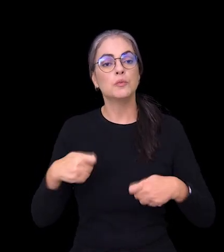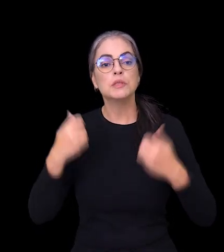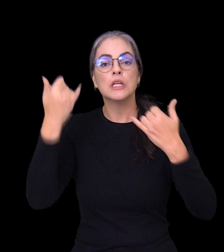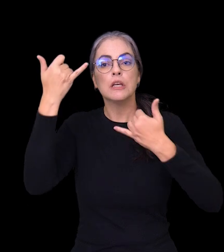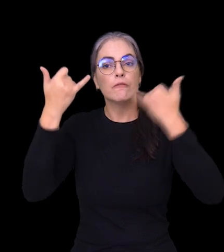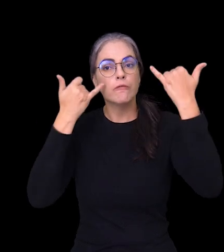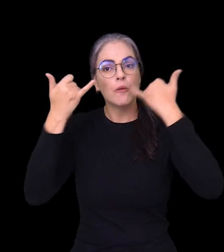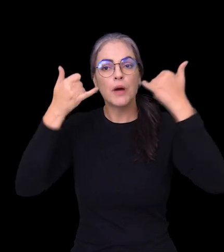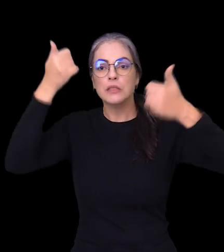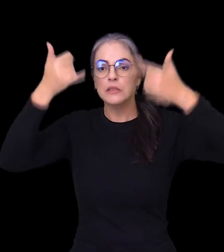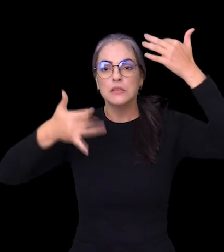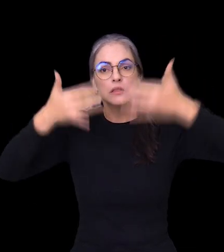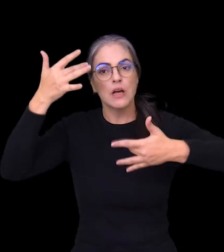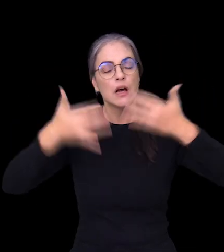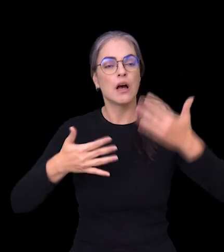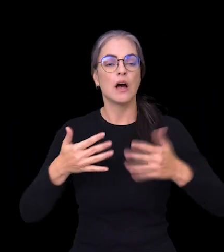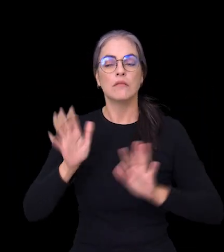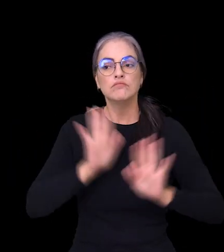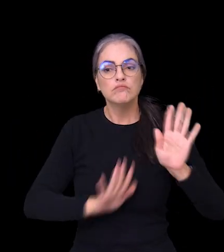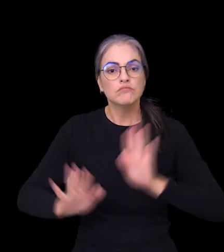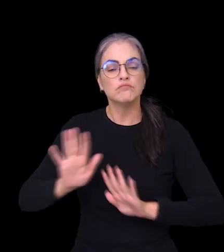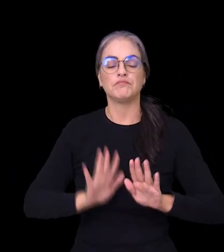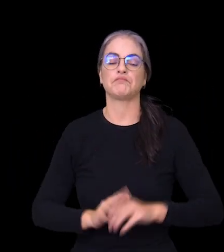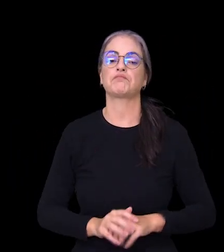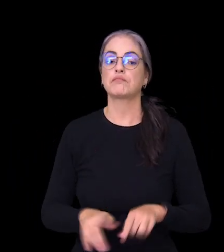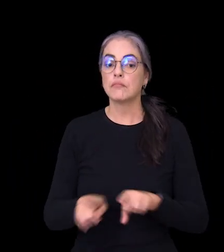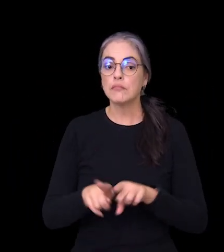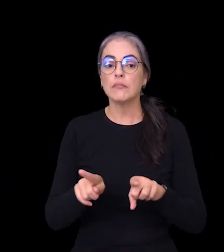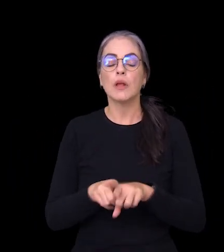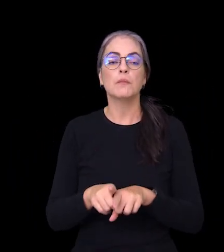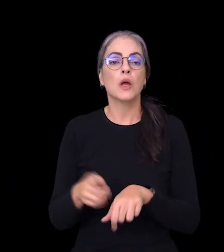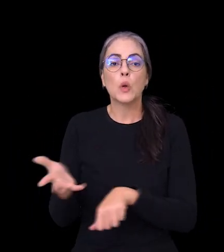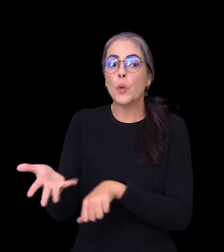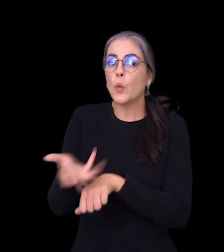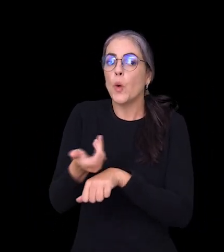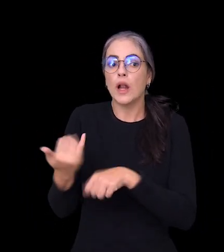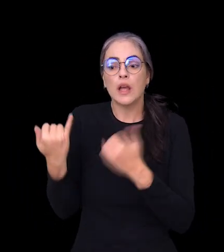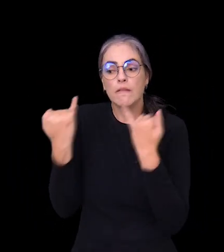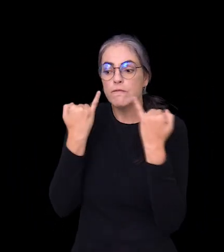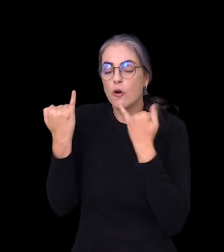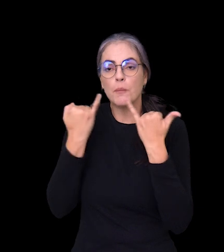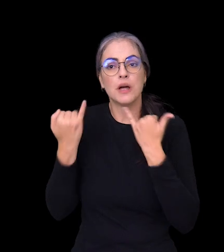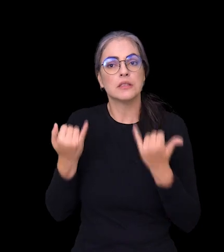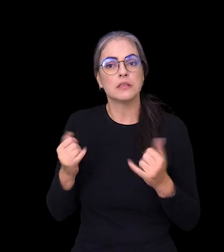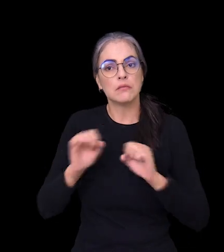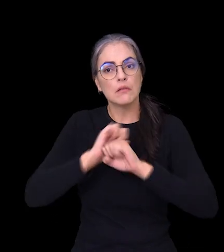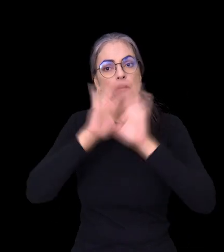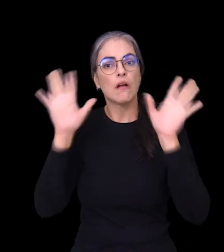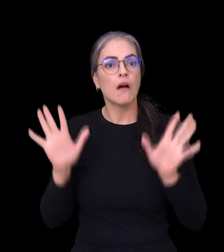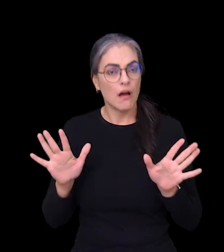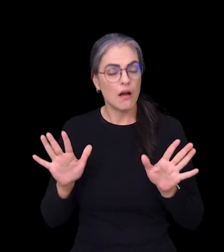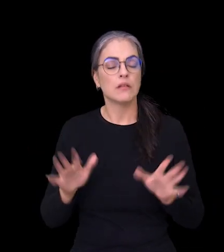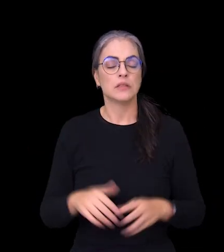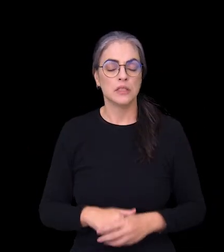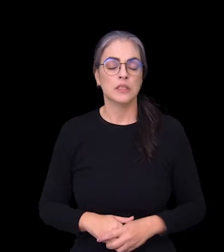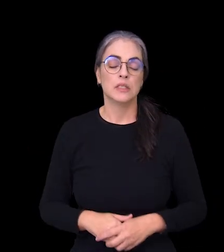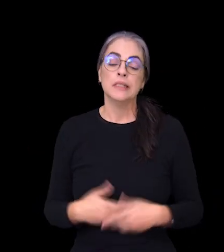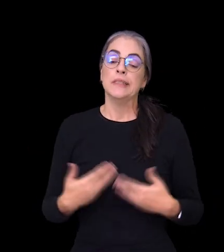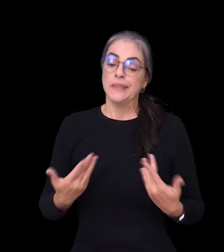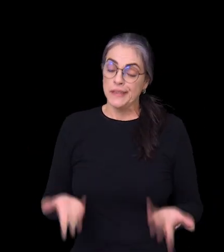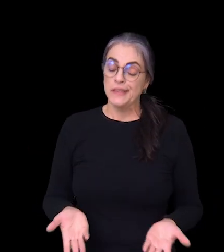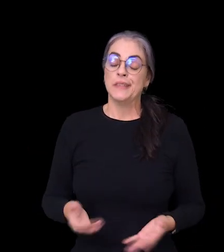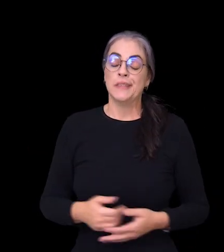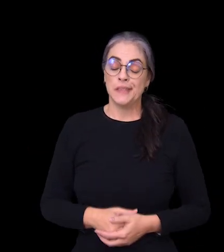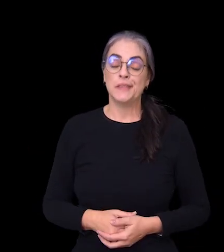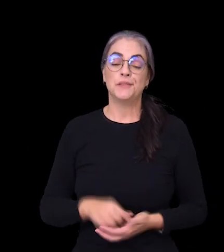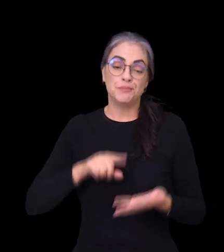reprodutivo e familiar, acesso à informação qualificada, que seja precisa, compreensível. Então, assim, é toda uma